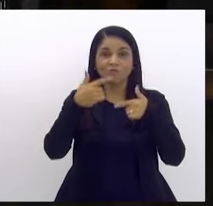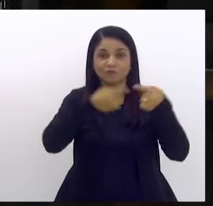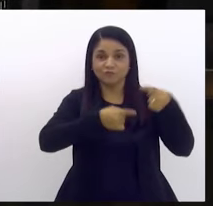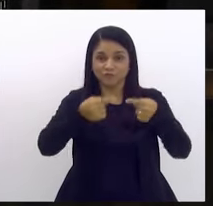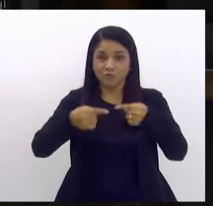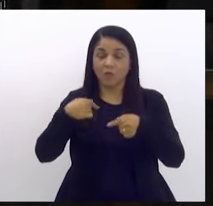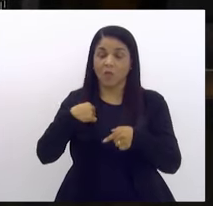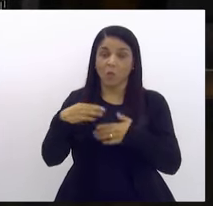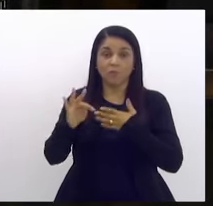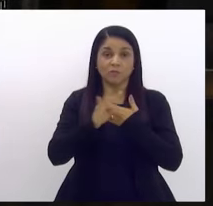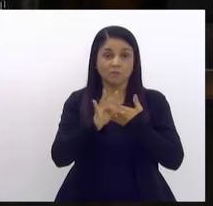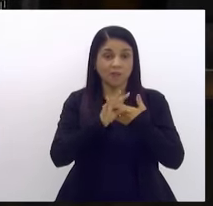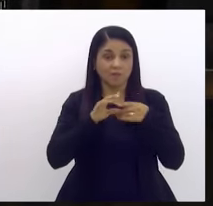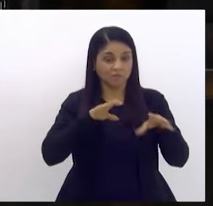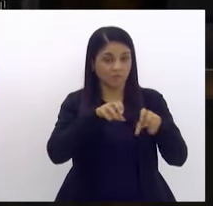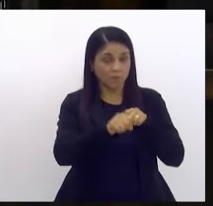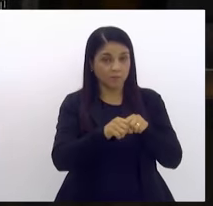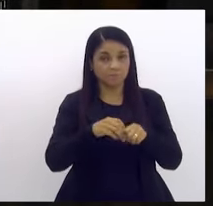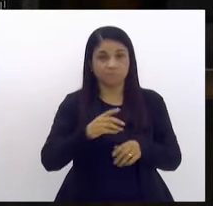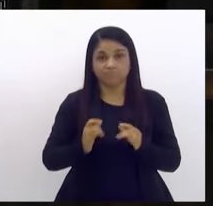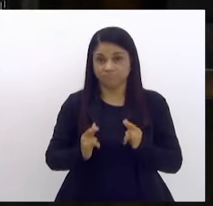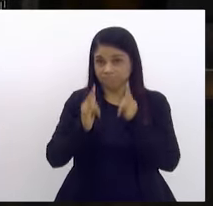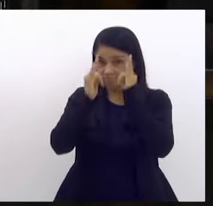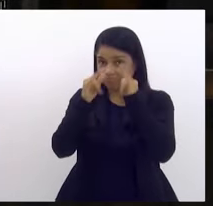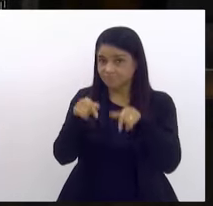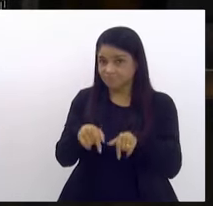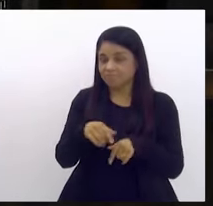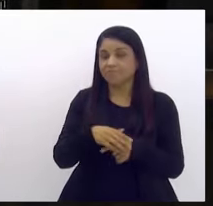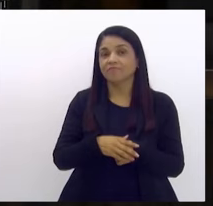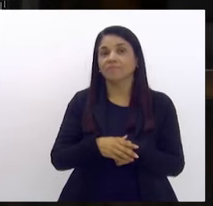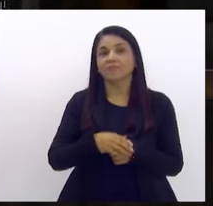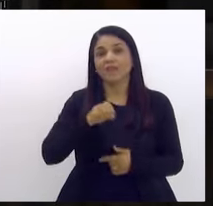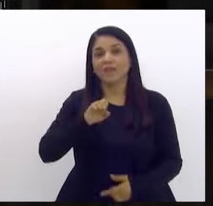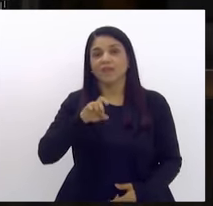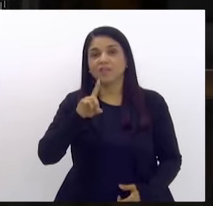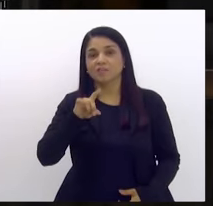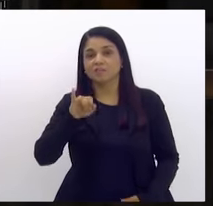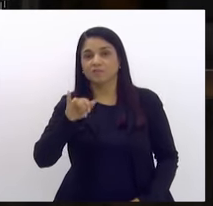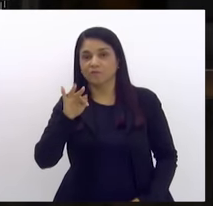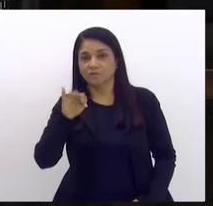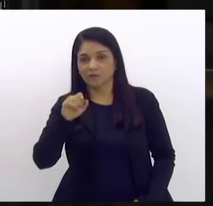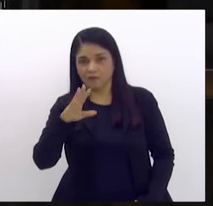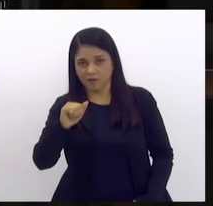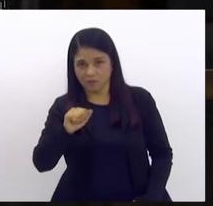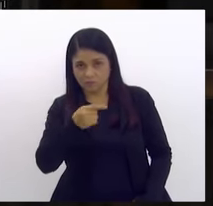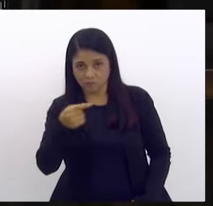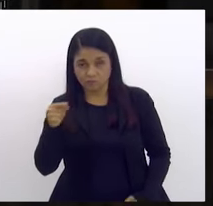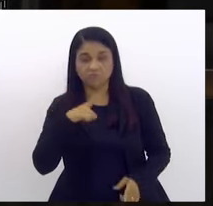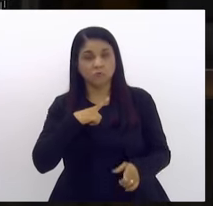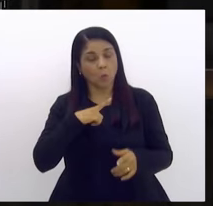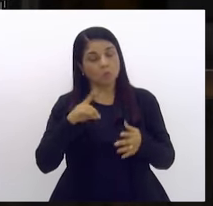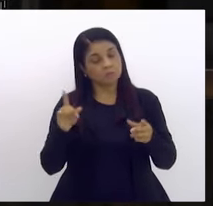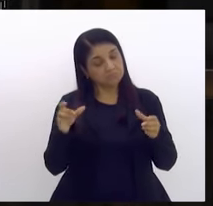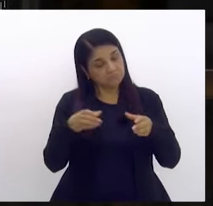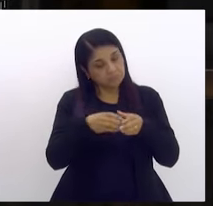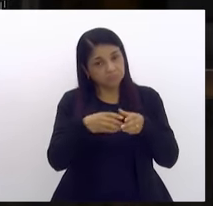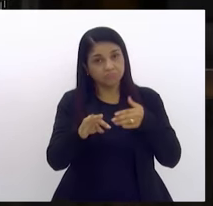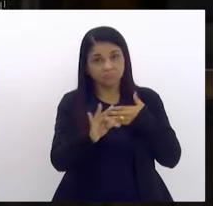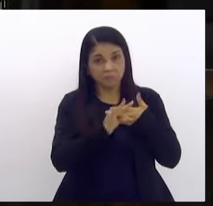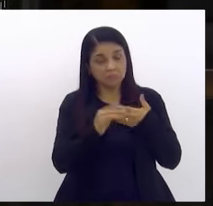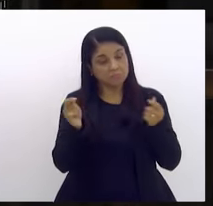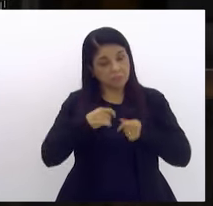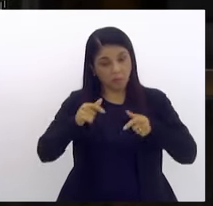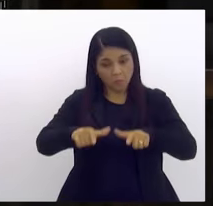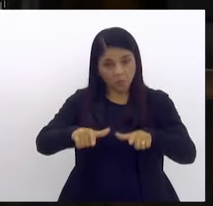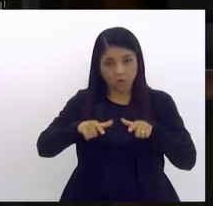disse o deputado Luiz Paulo, nós temos, sim, competência enquanto técnicos, né, de laudar. E